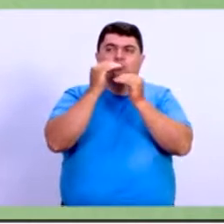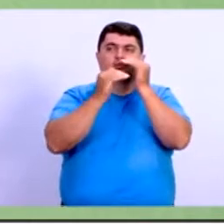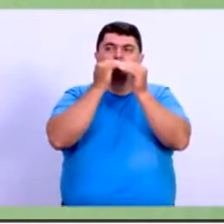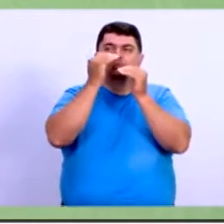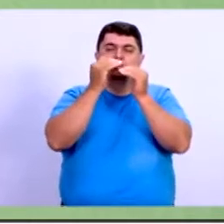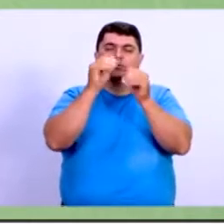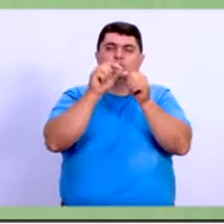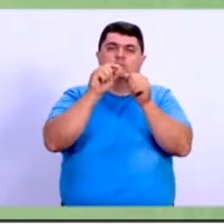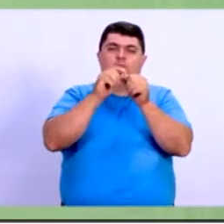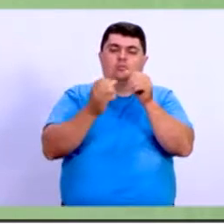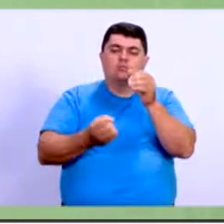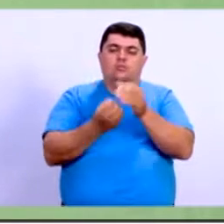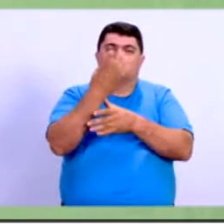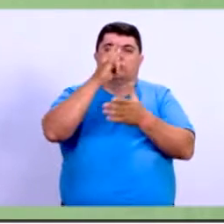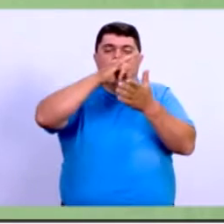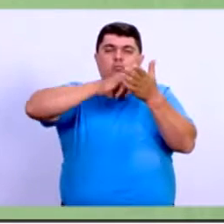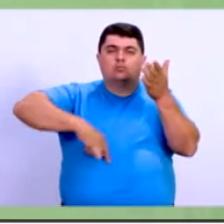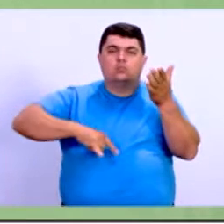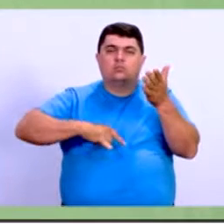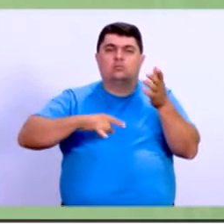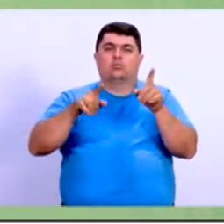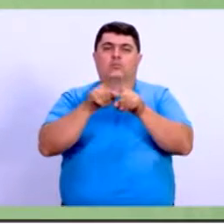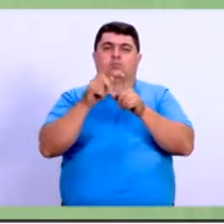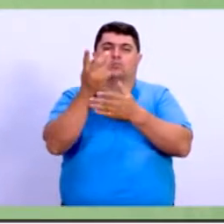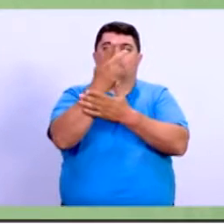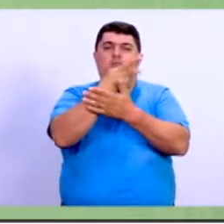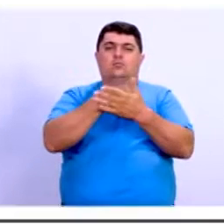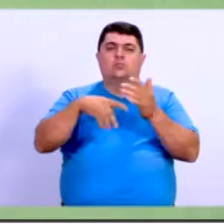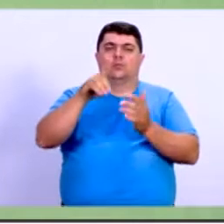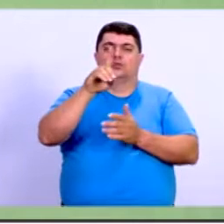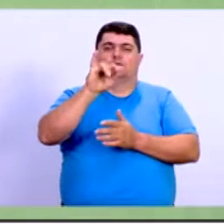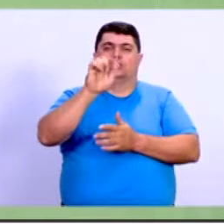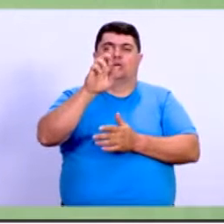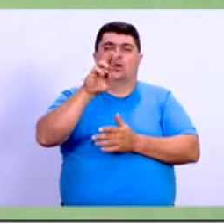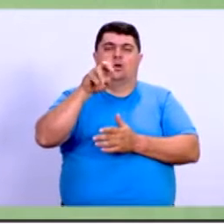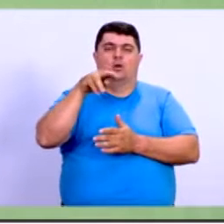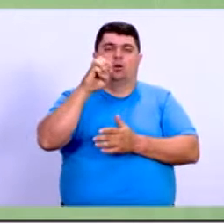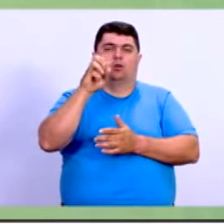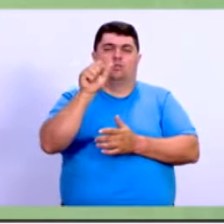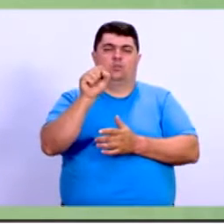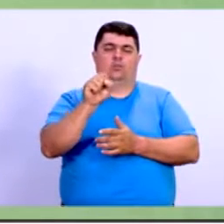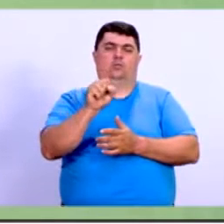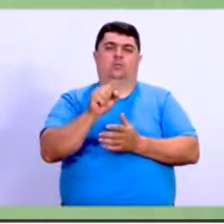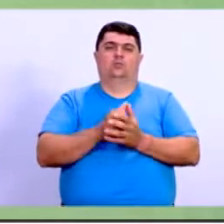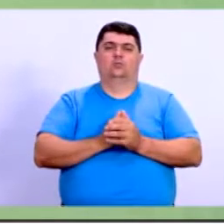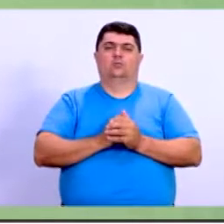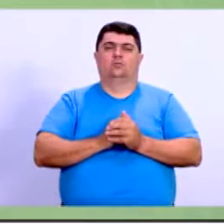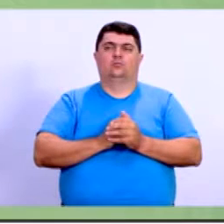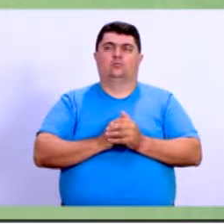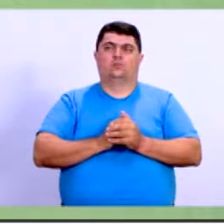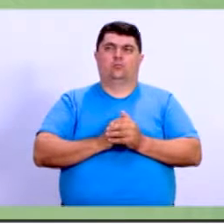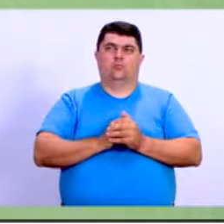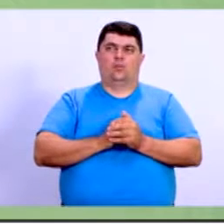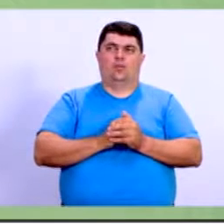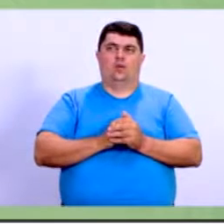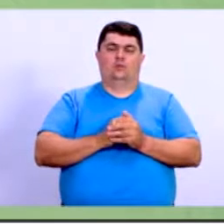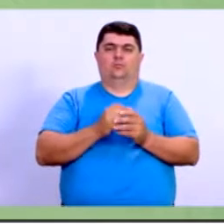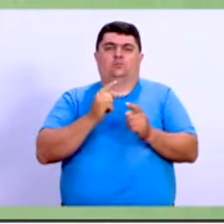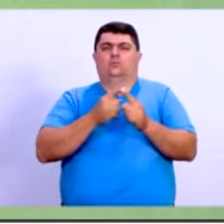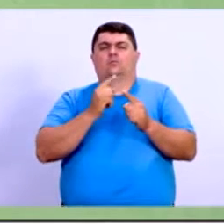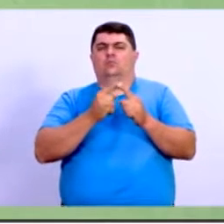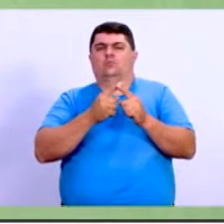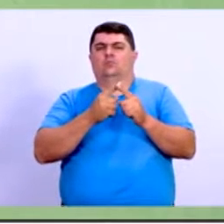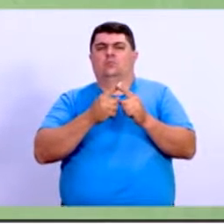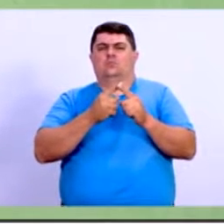desenvolvimento da documentação de diagramas. Para que estudar análise de sistemas? A gente precisa estudar